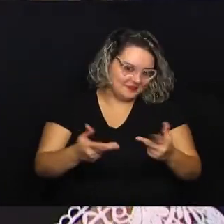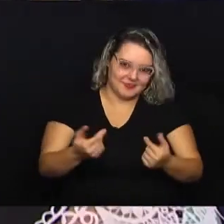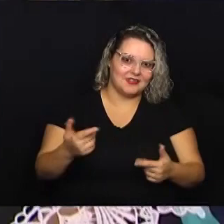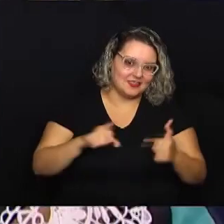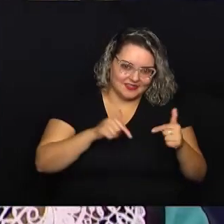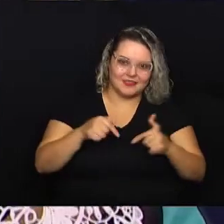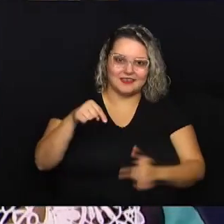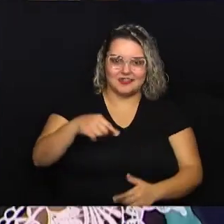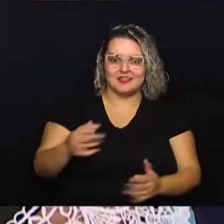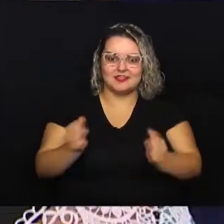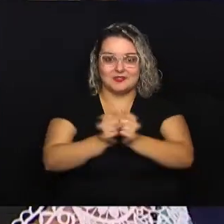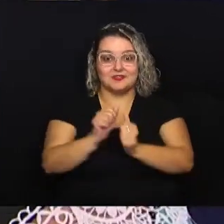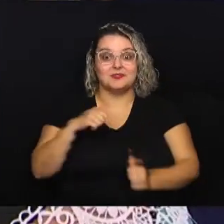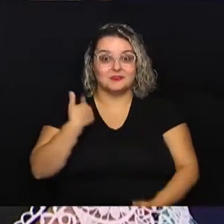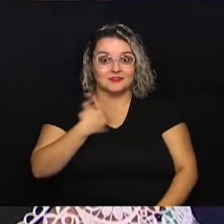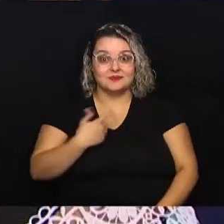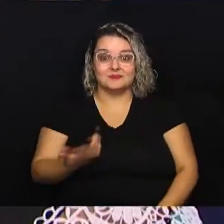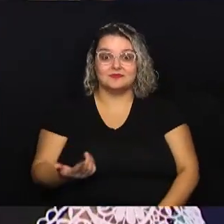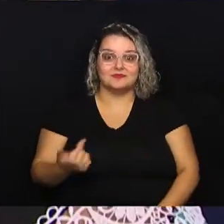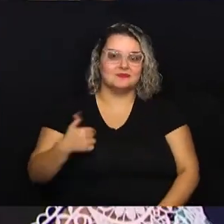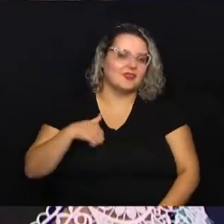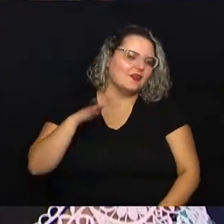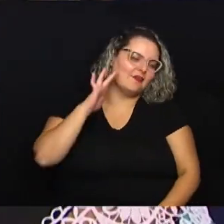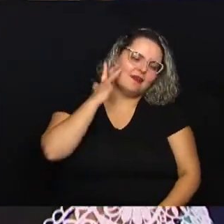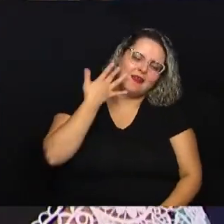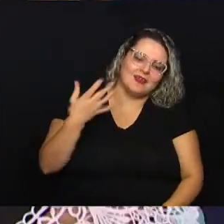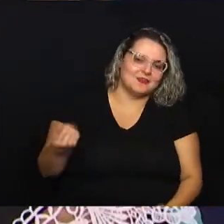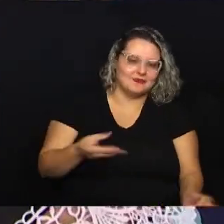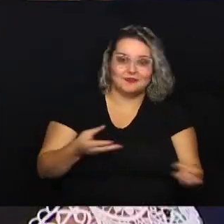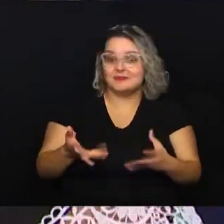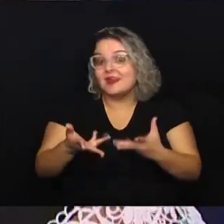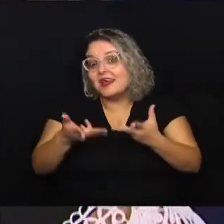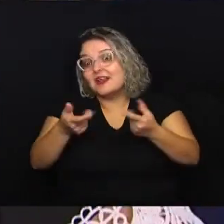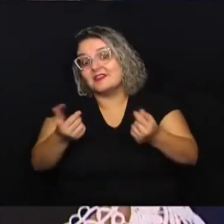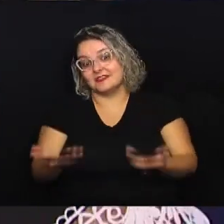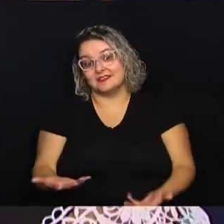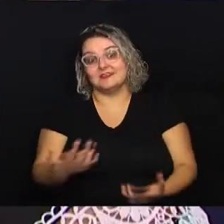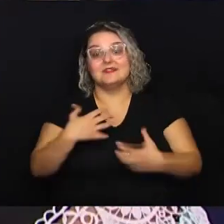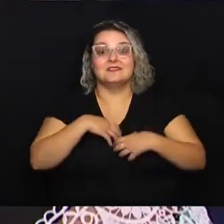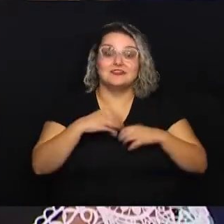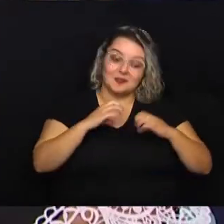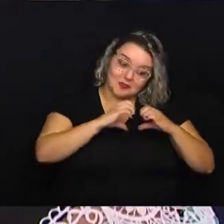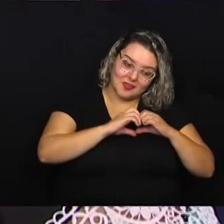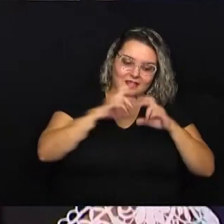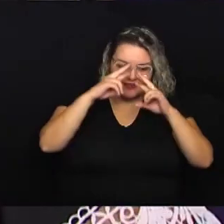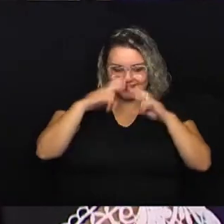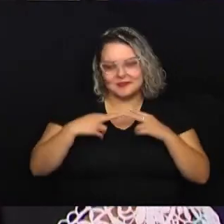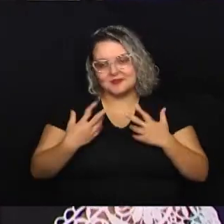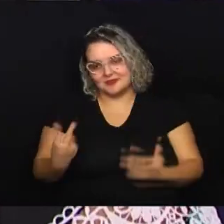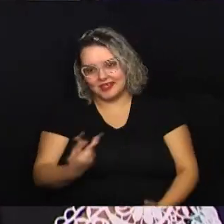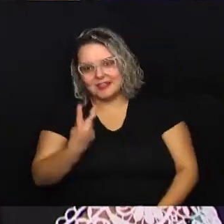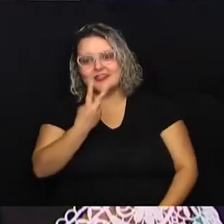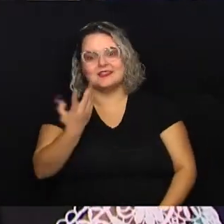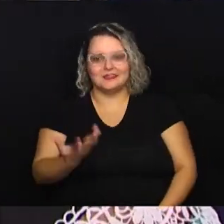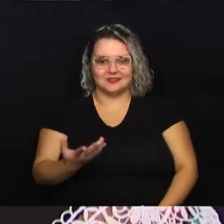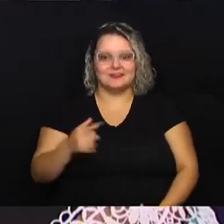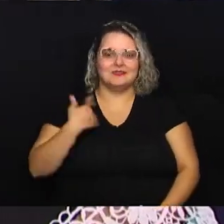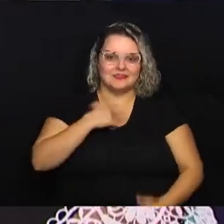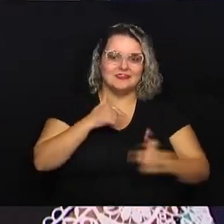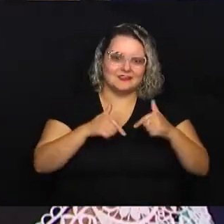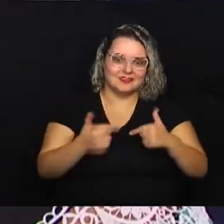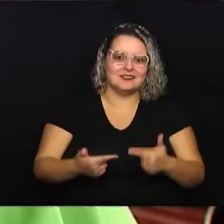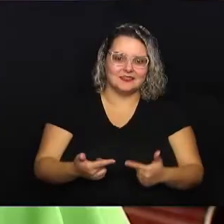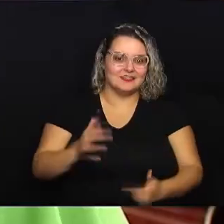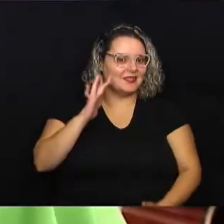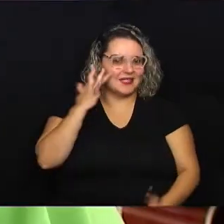trabalham aqui com a gente. E eu acho isso uma inovação maravilhosa, porque a gente se sente querido, se sente respeitado, valorizado pelo nosso trabalho.